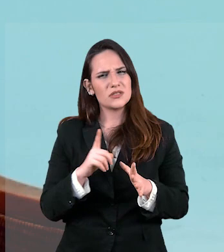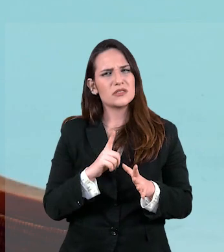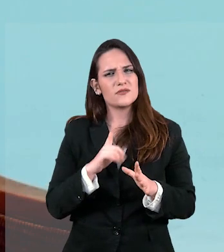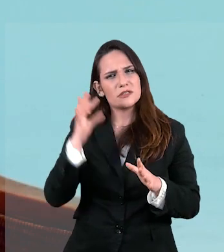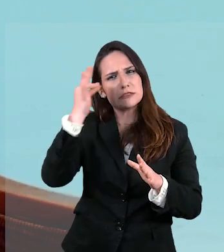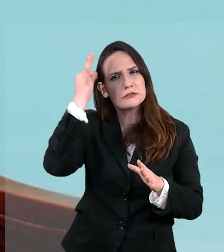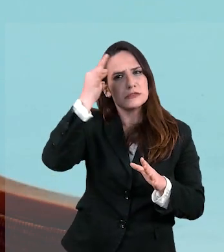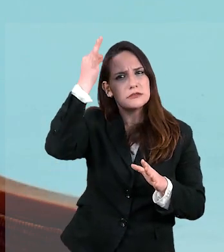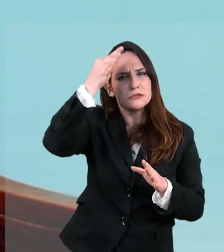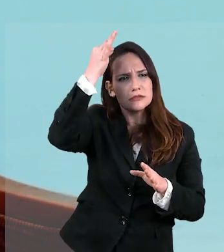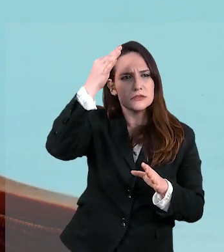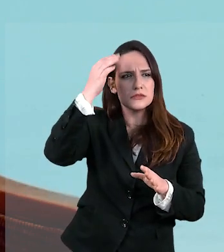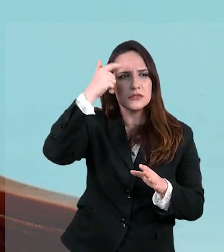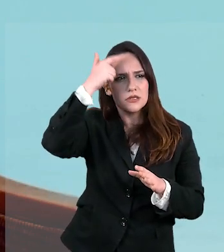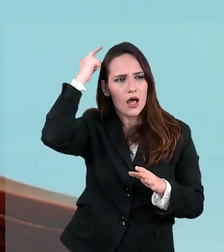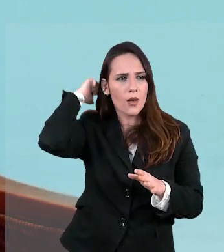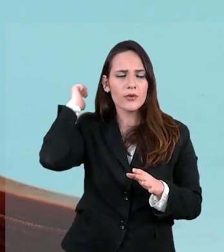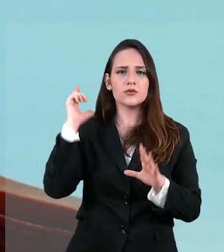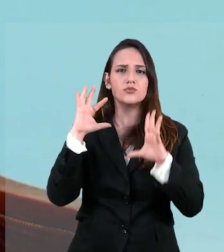de 20 pontos na cabeça.